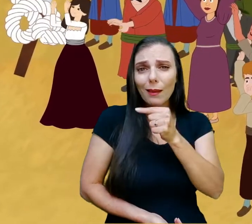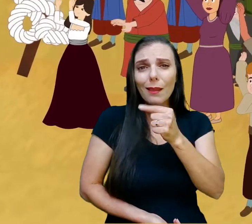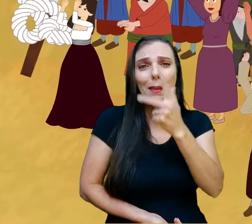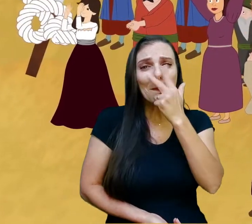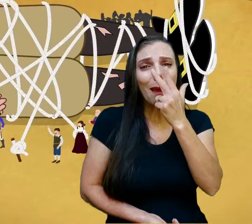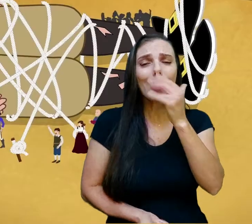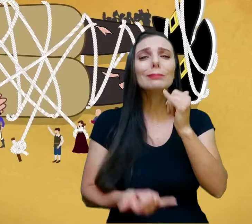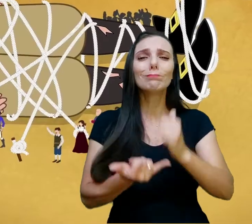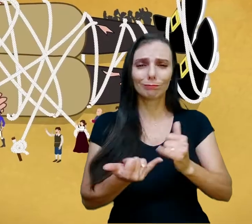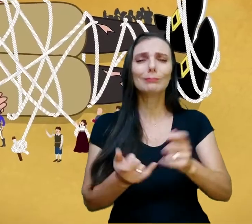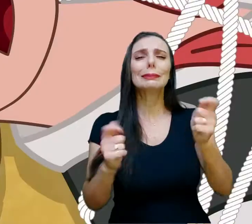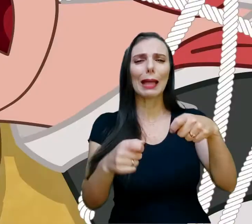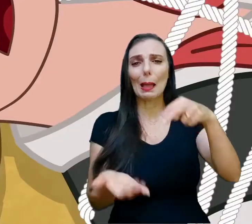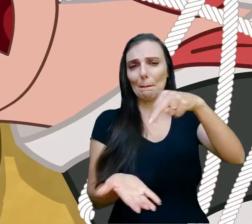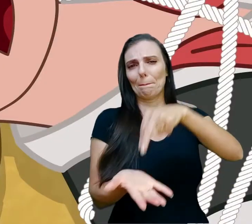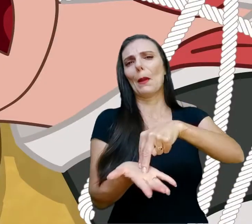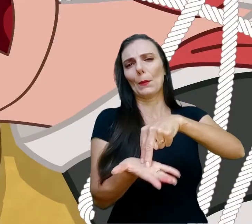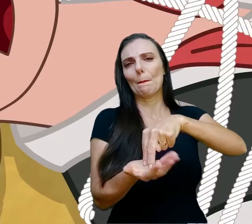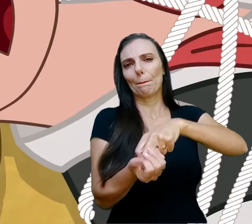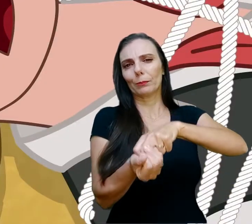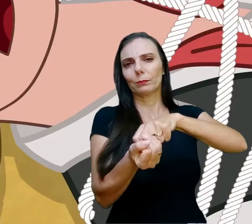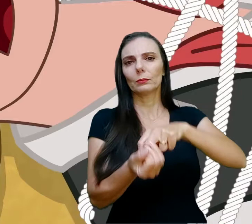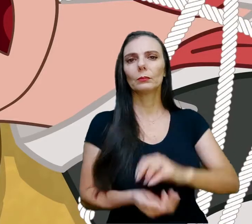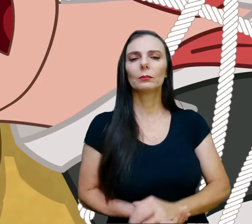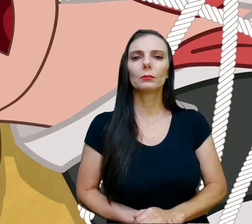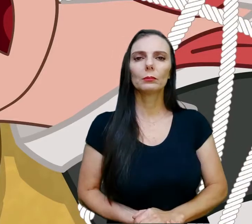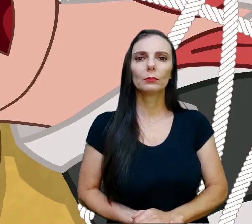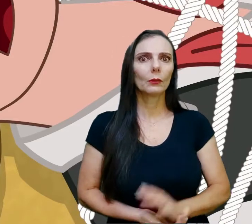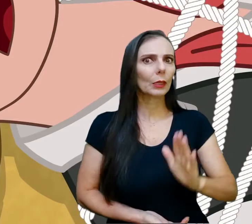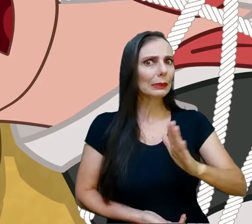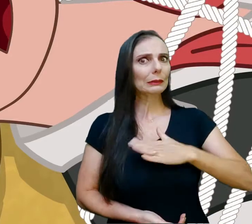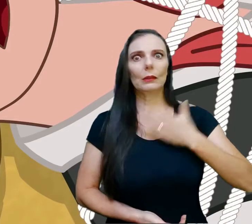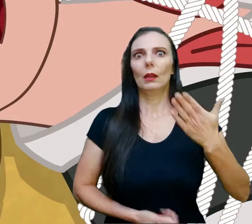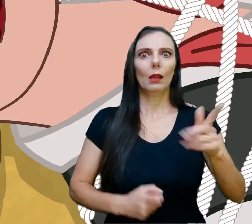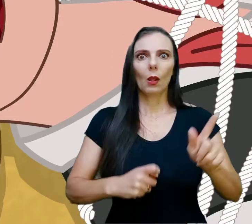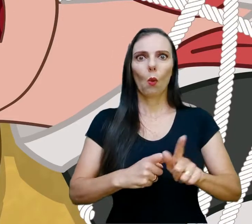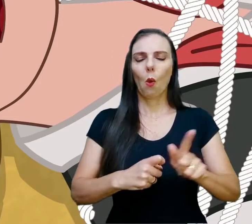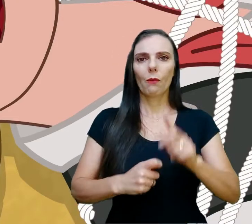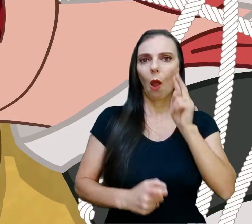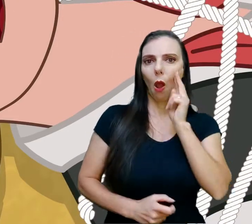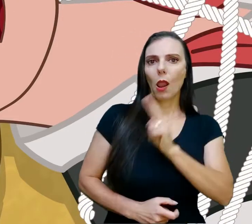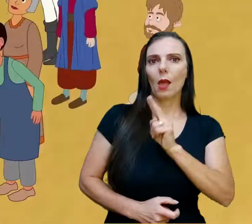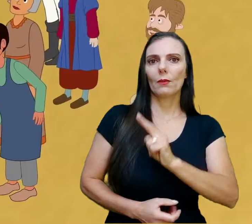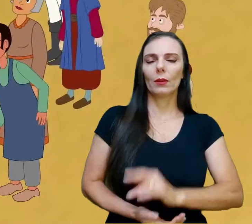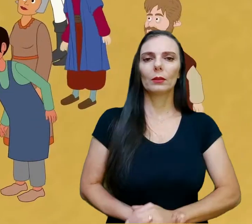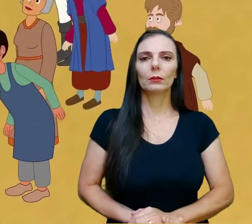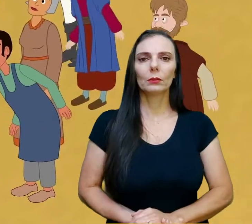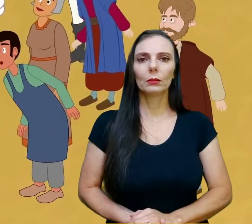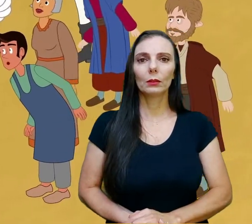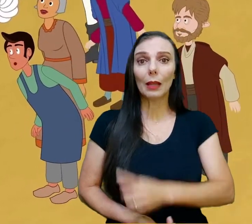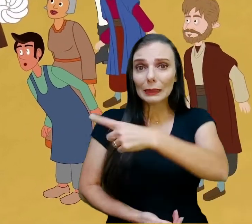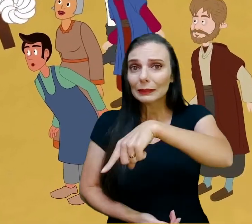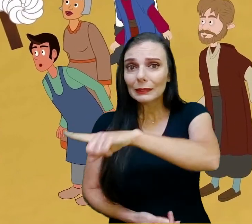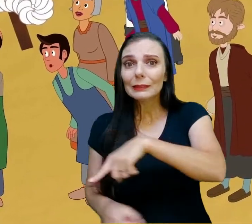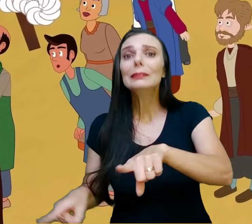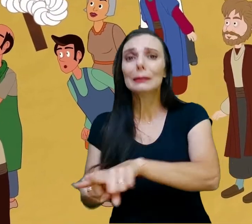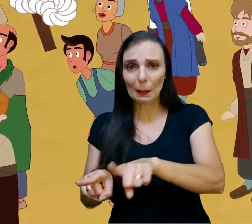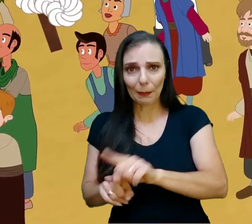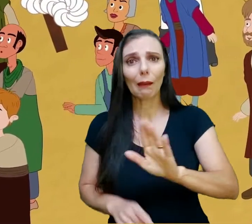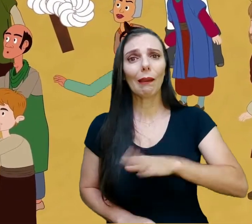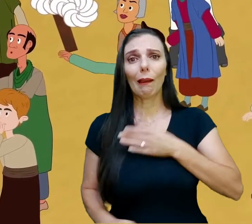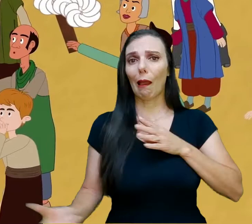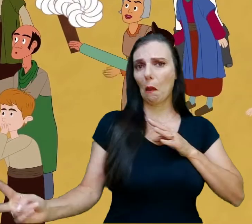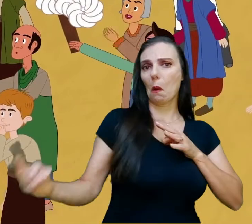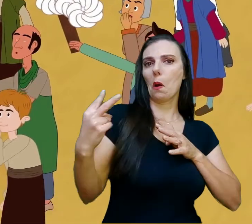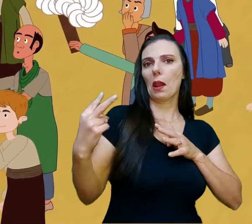tão pequenininhas que poderiam caber na mão dele. Espantado, Gulliver olhava para essas pessoinhas. E elas,